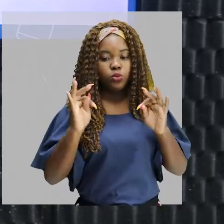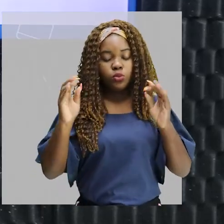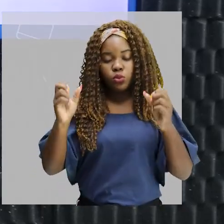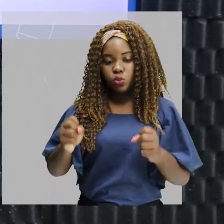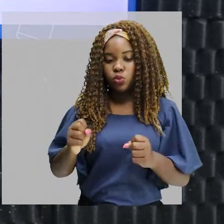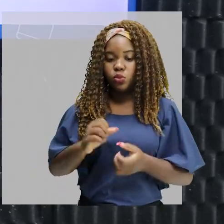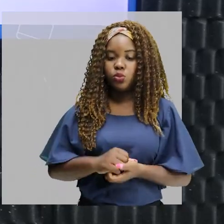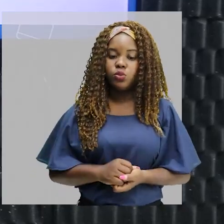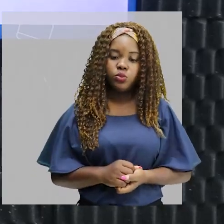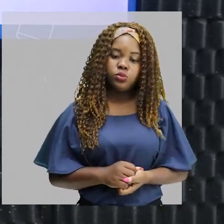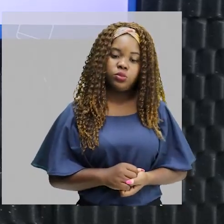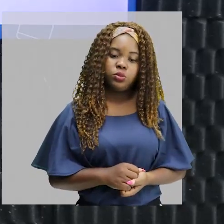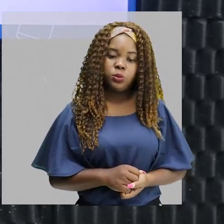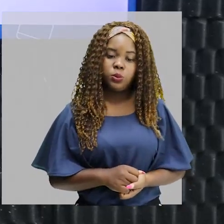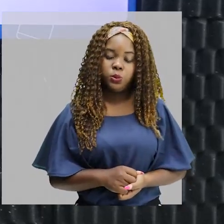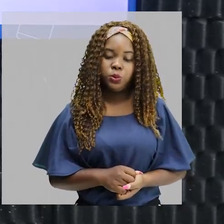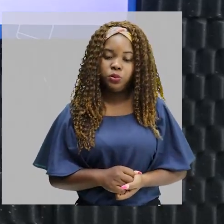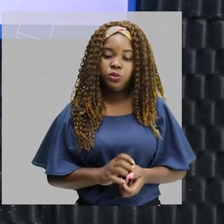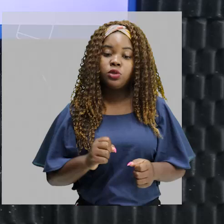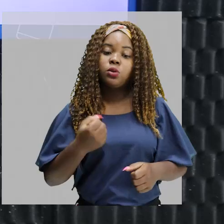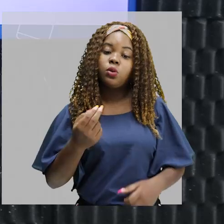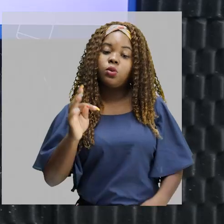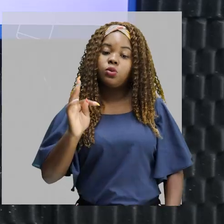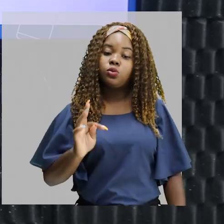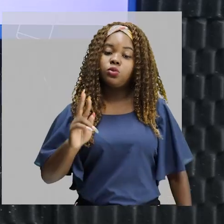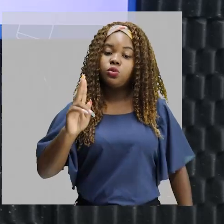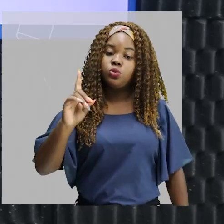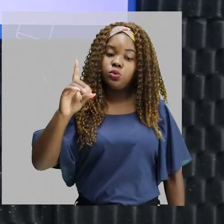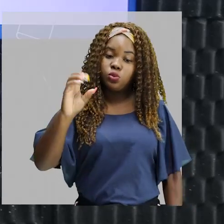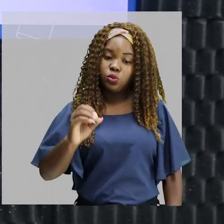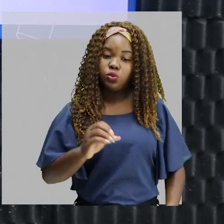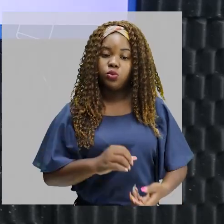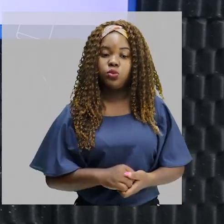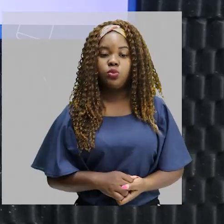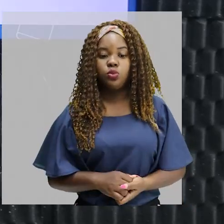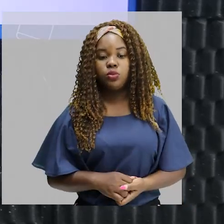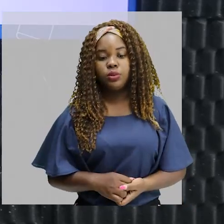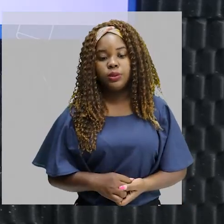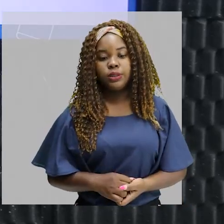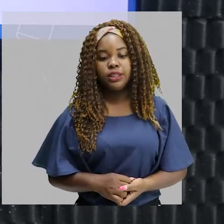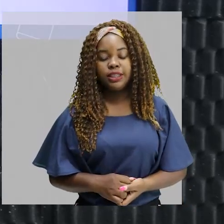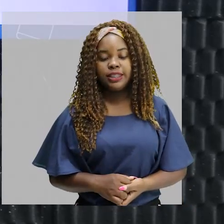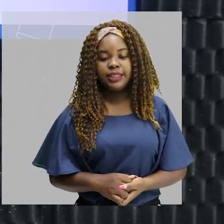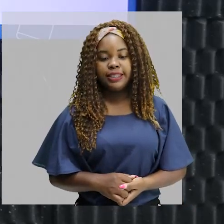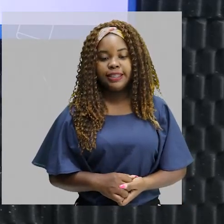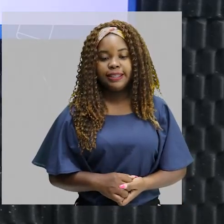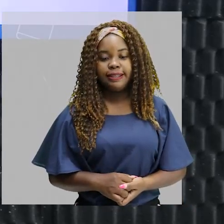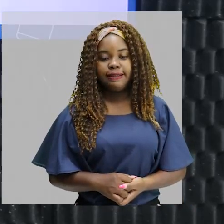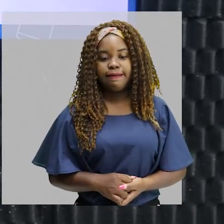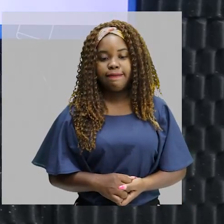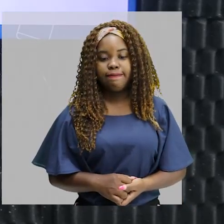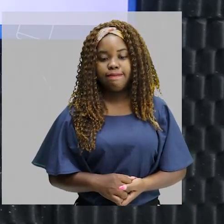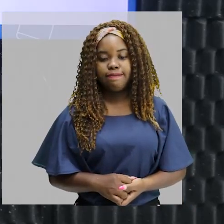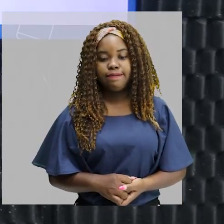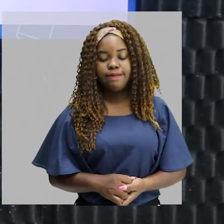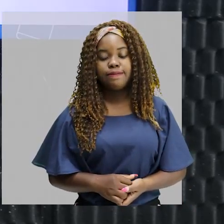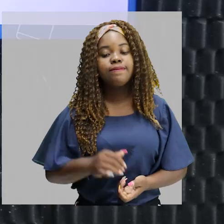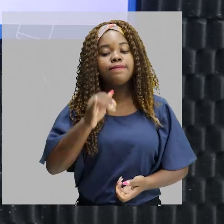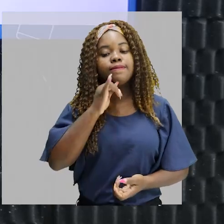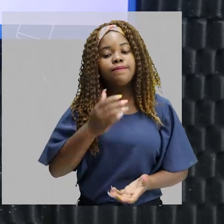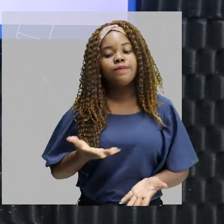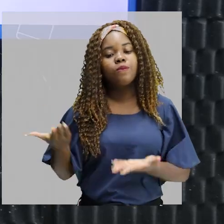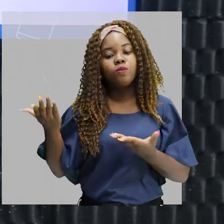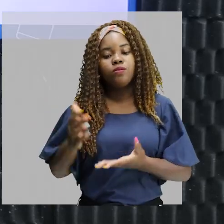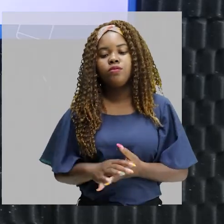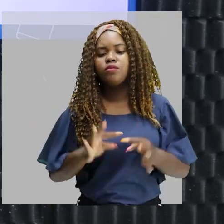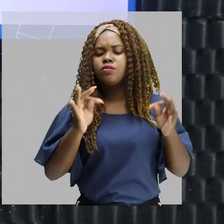sofre flexão ou tudo em sua forma neutra, tá? Então, todas mis amigas